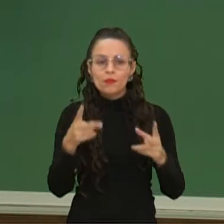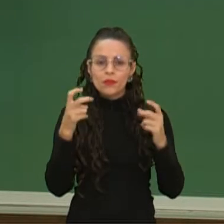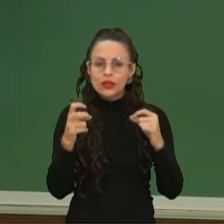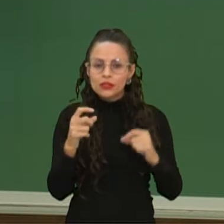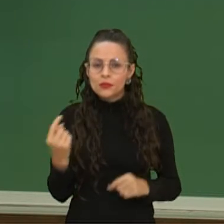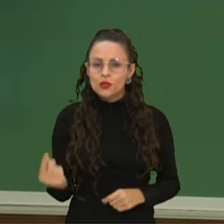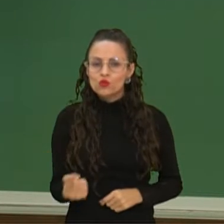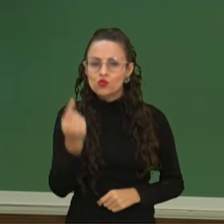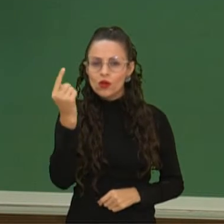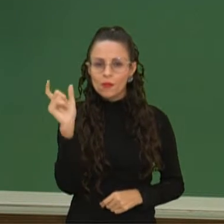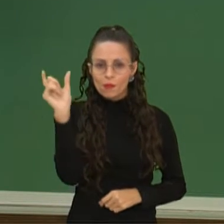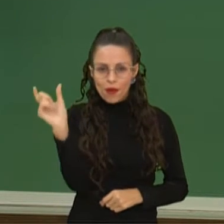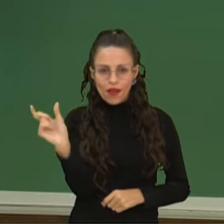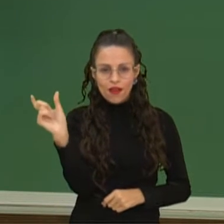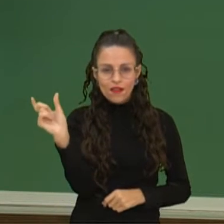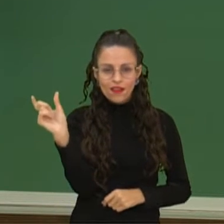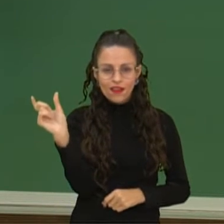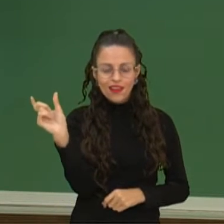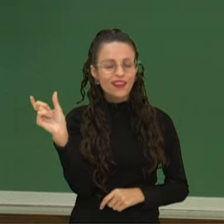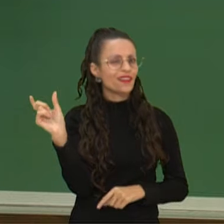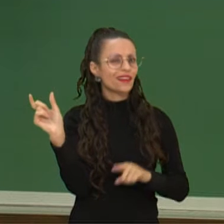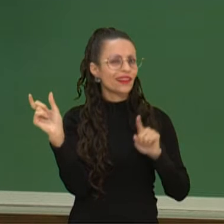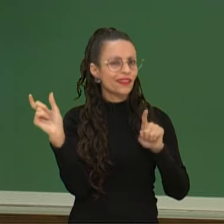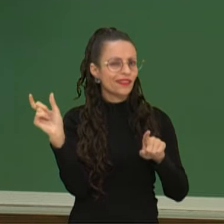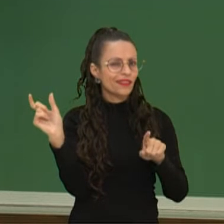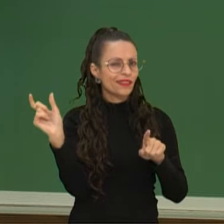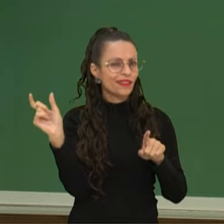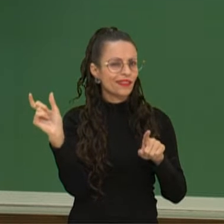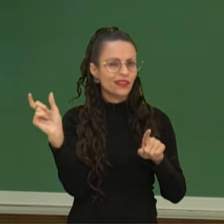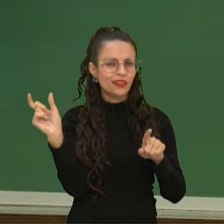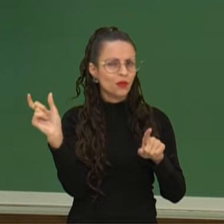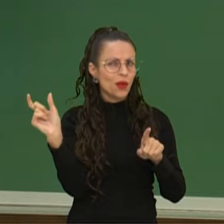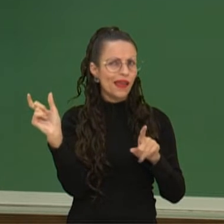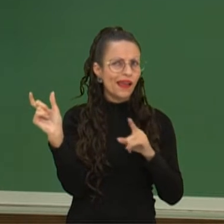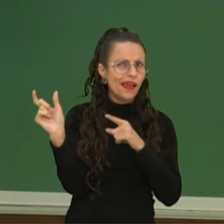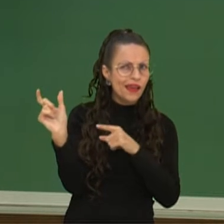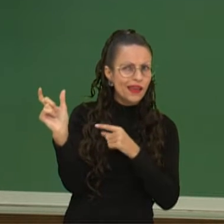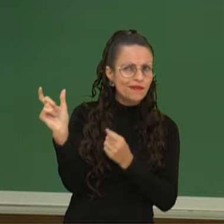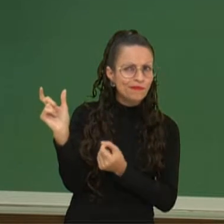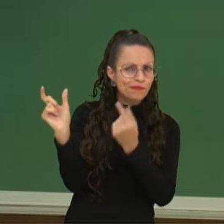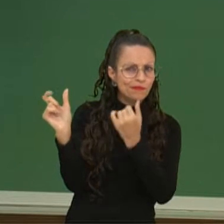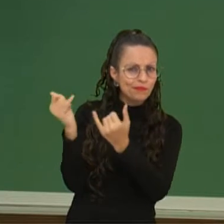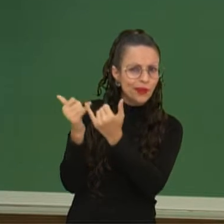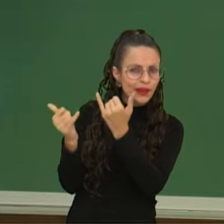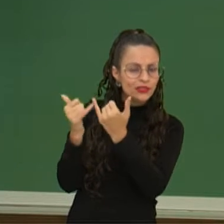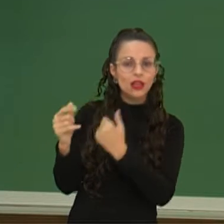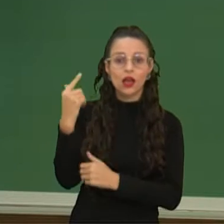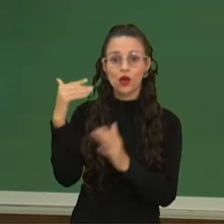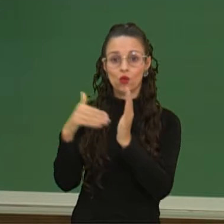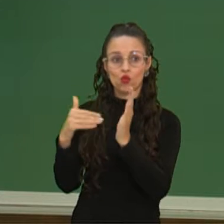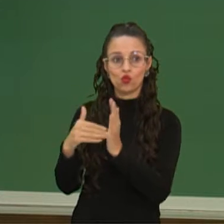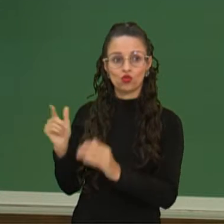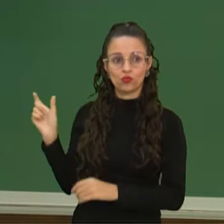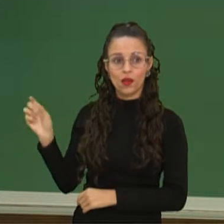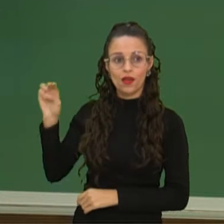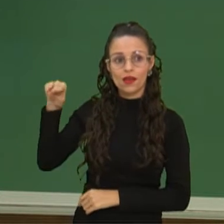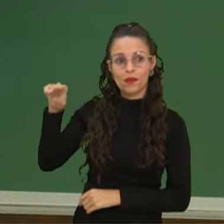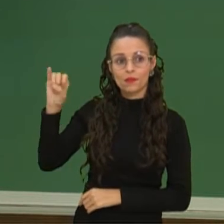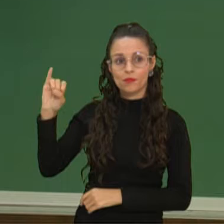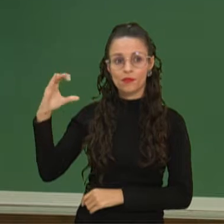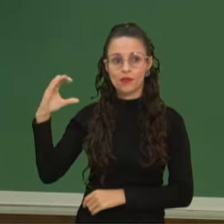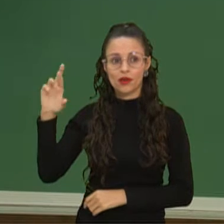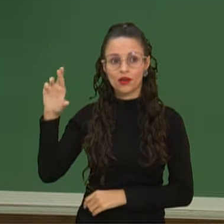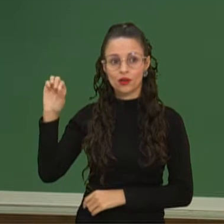a única palavra que talvez não é, que não seja tão cognata assim, que talvez seja nova, é a última aqui, ó. Microwave, que